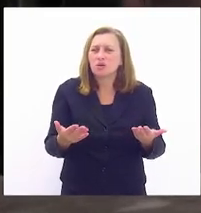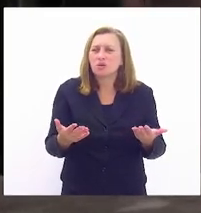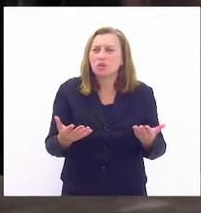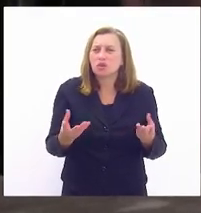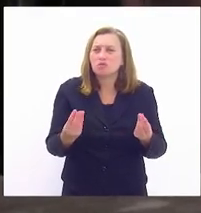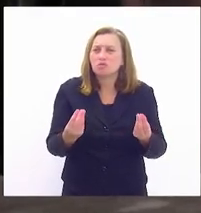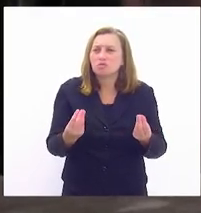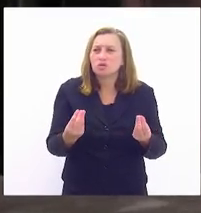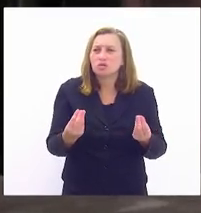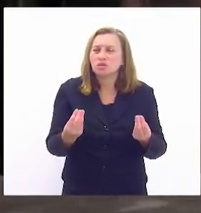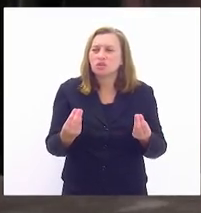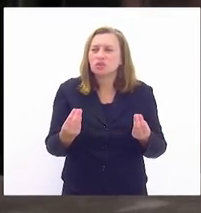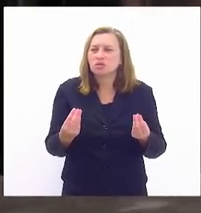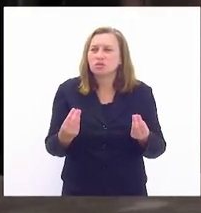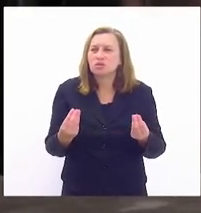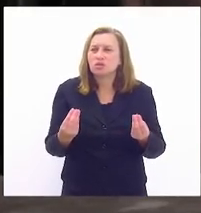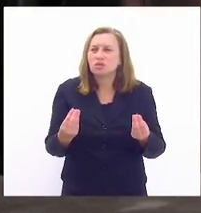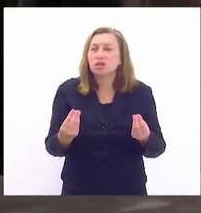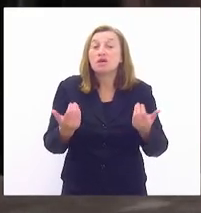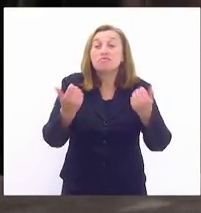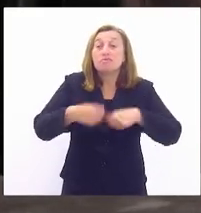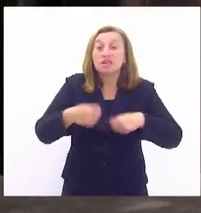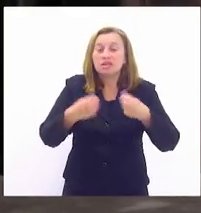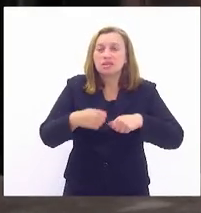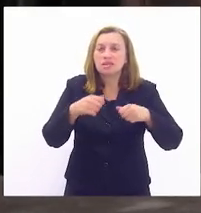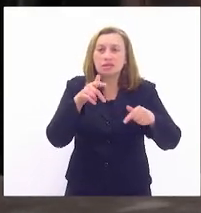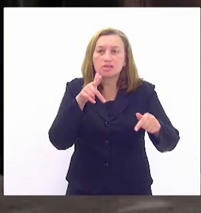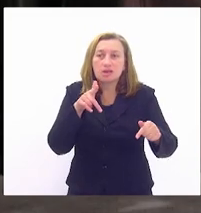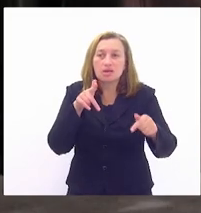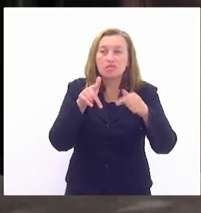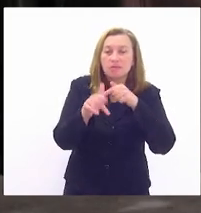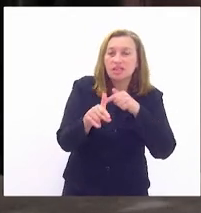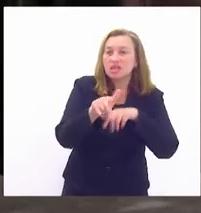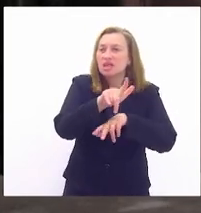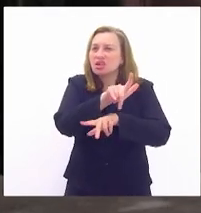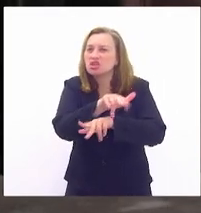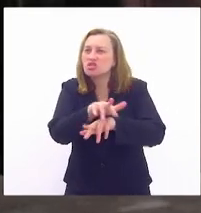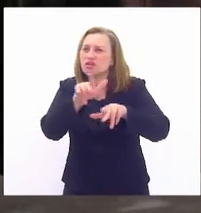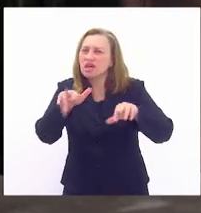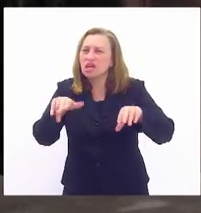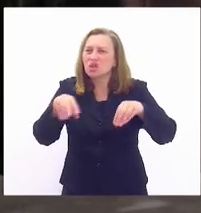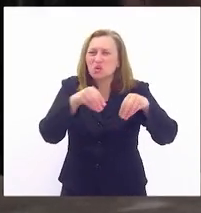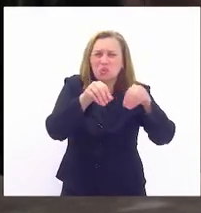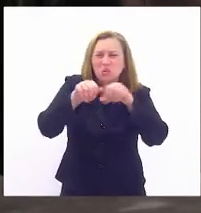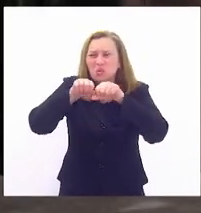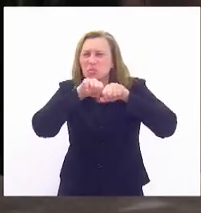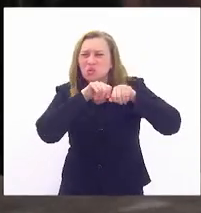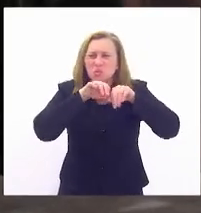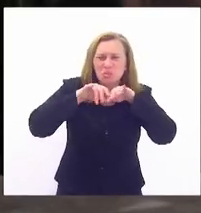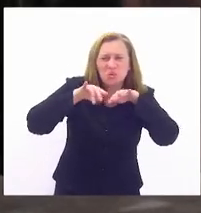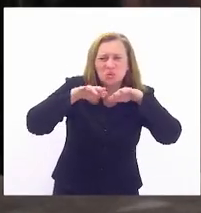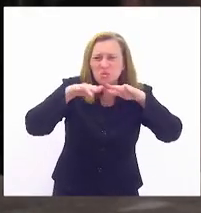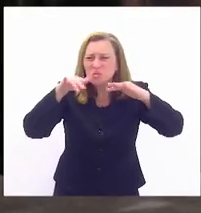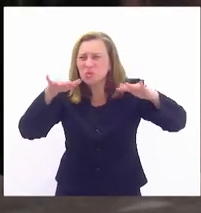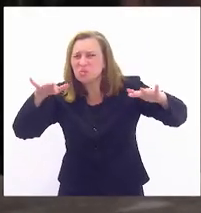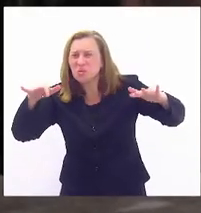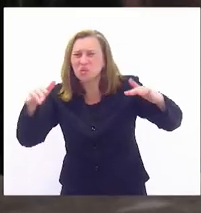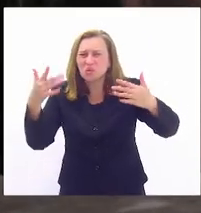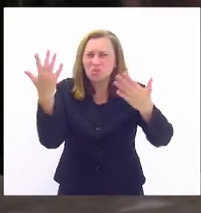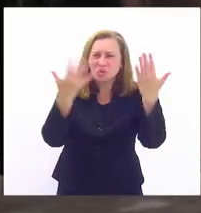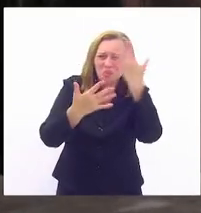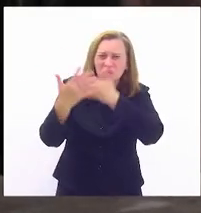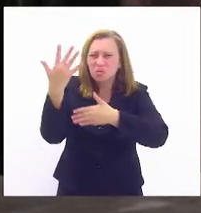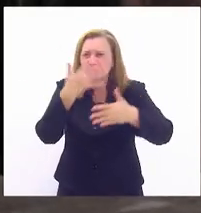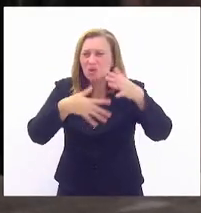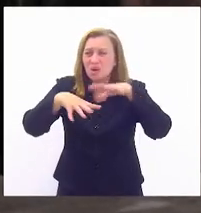um rigor técnico que precisa ser entendido. São diferentes as partículas, né, que são efetivamente vêm para dentro